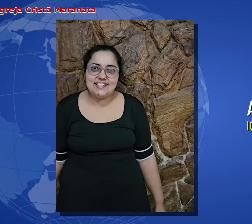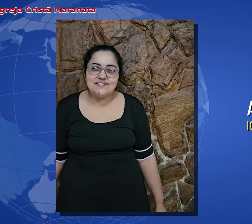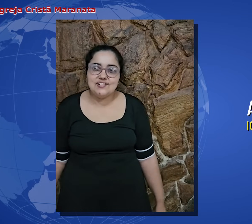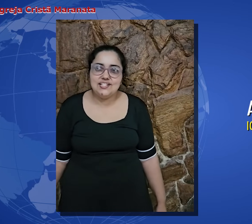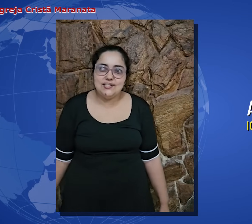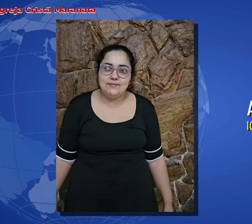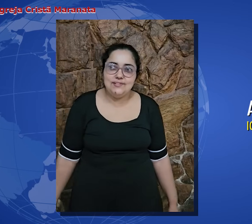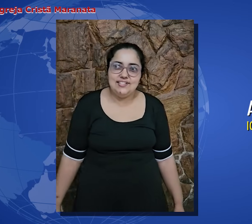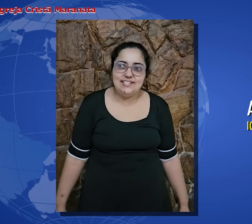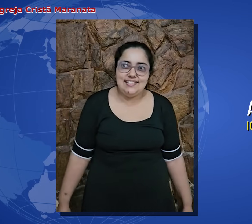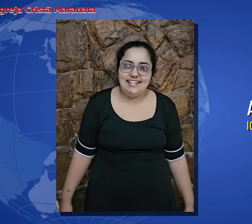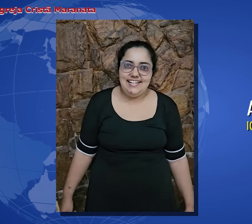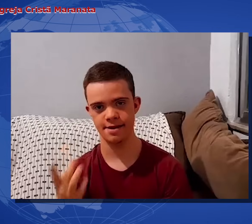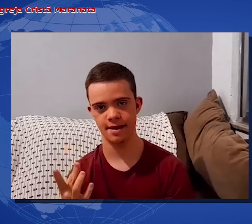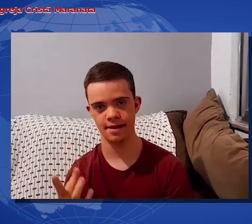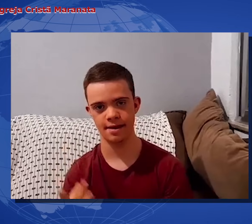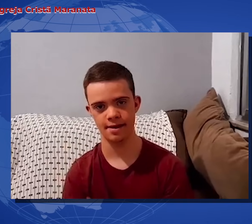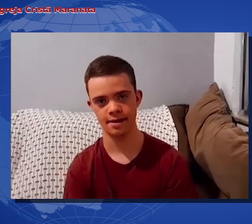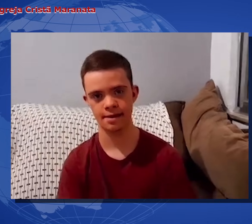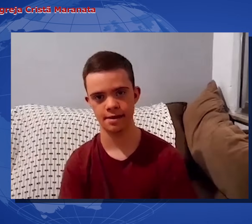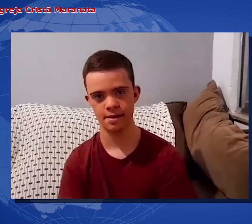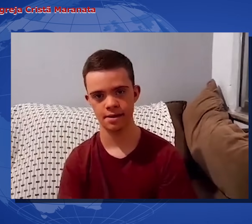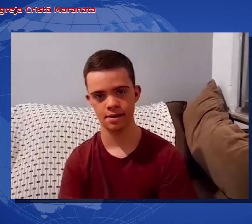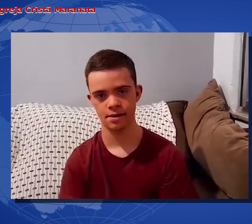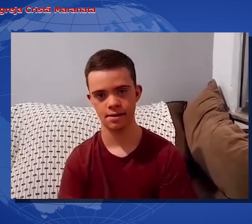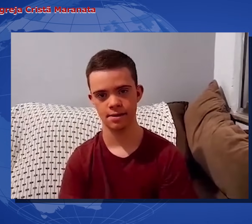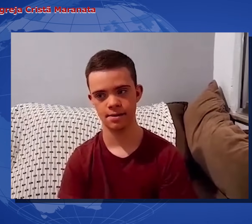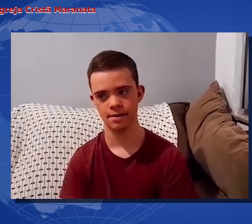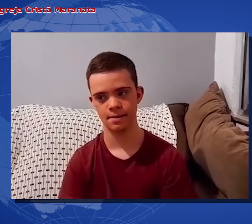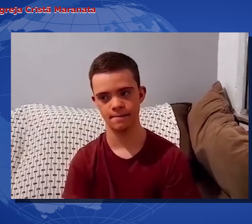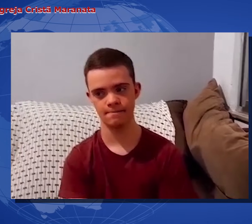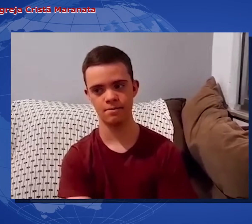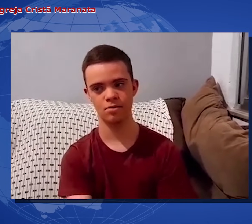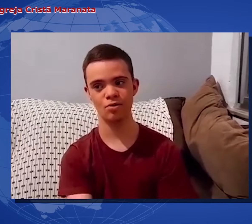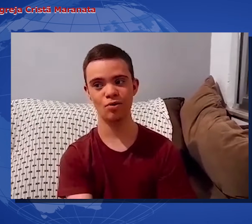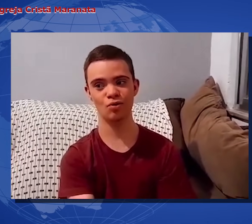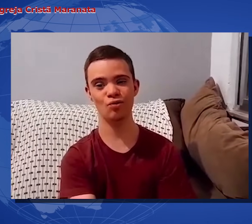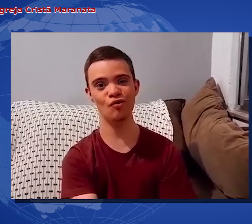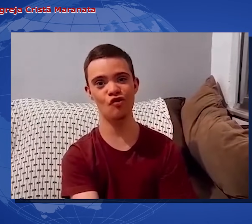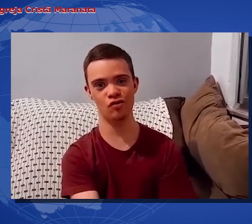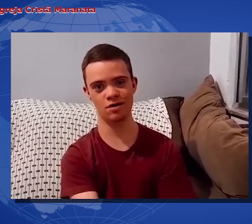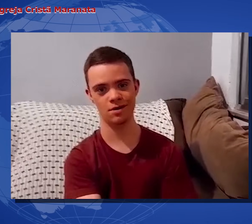Para o Senhor Jesus. A paz do Senhor Jesus, Pedro.